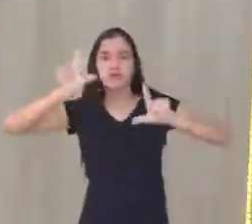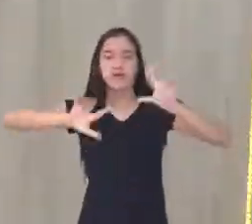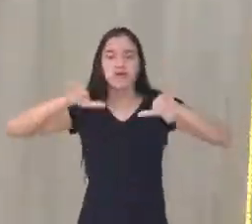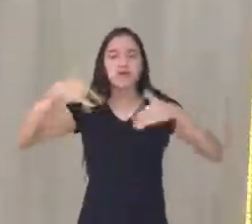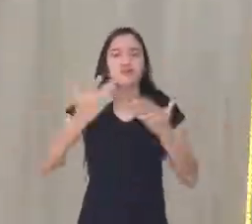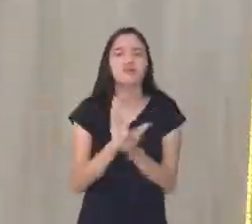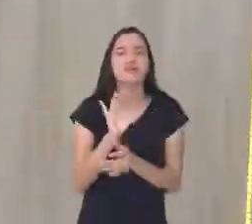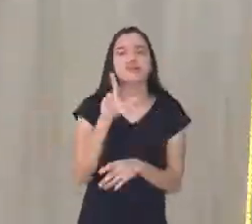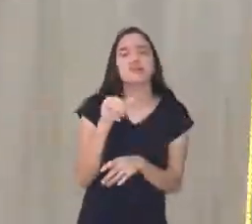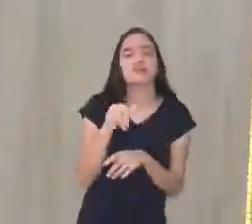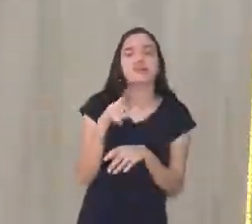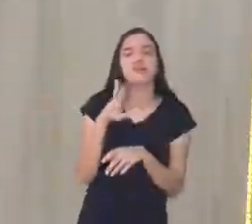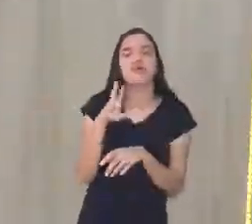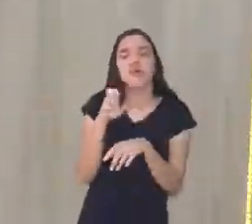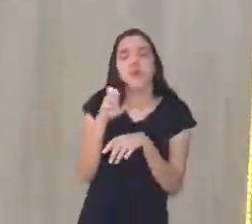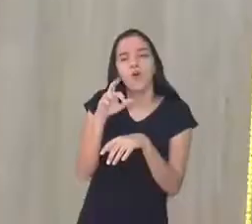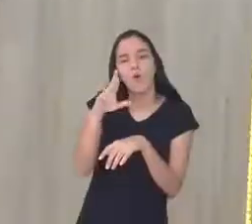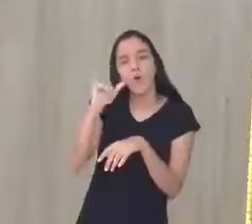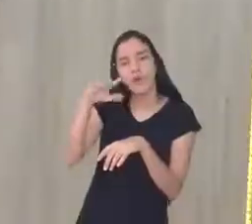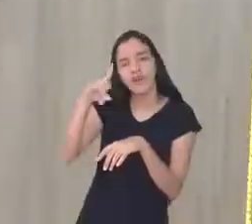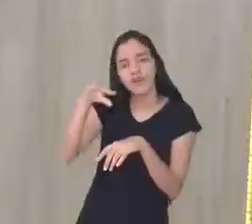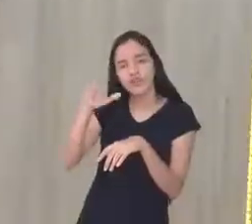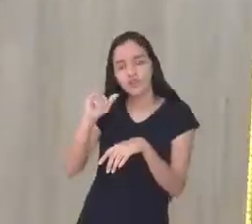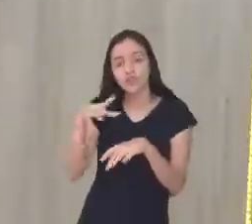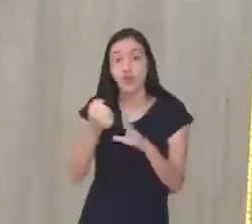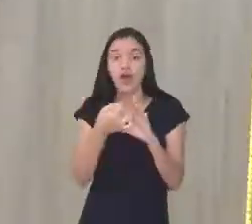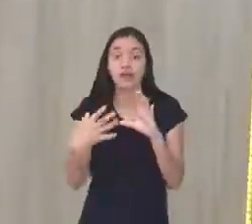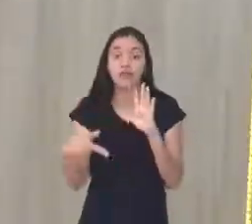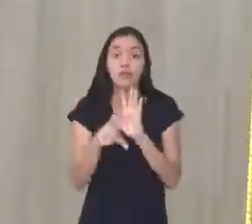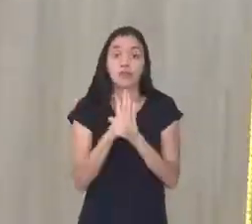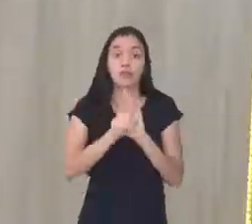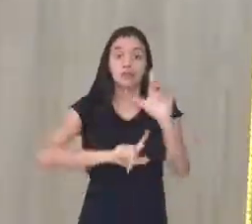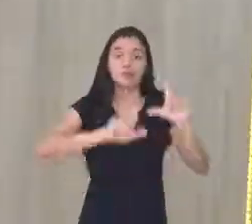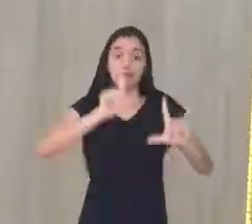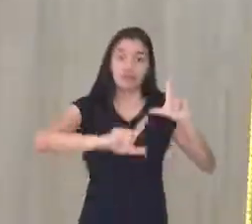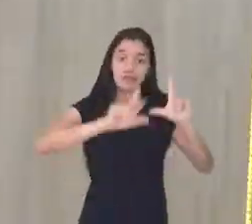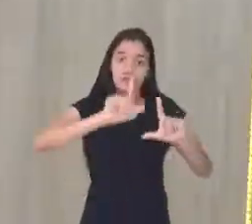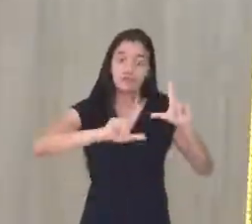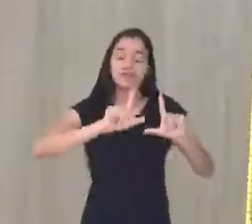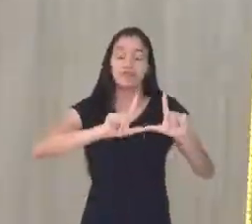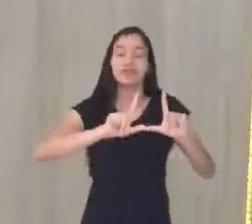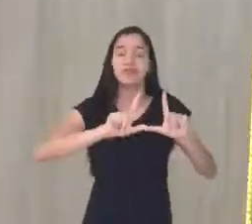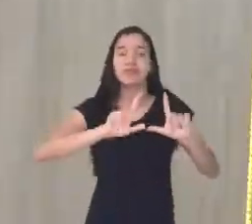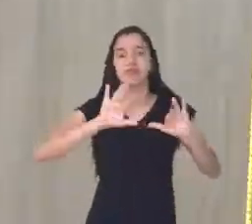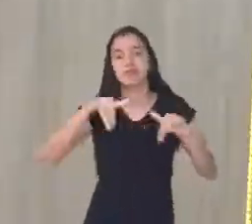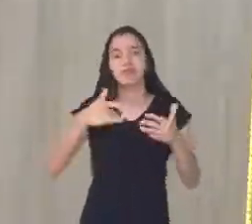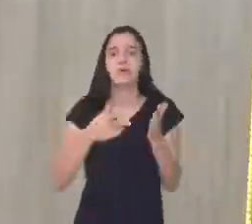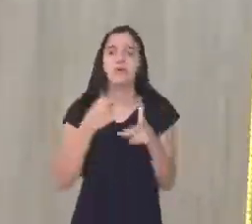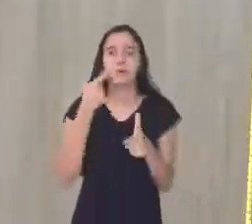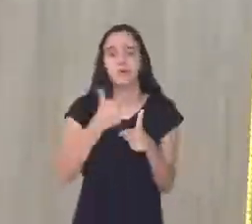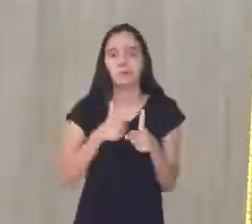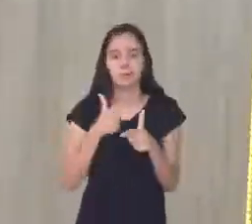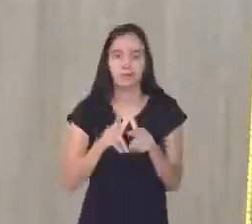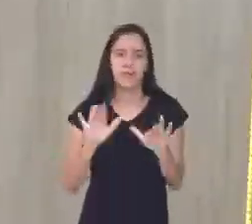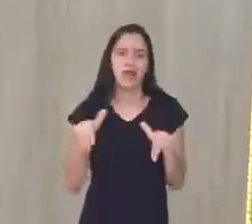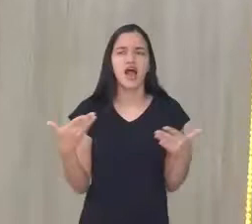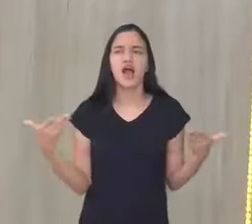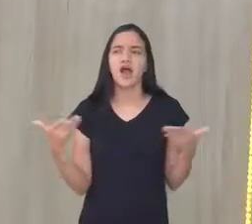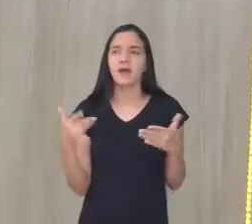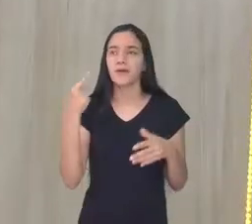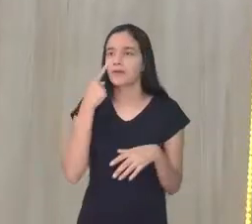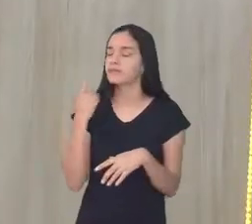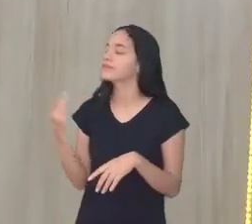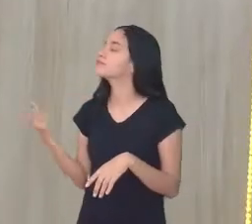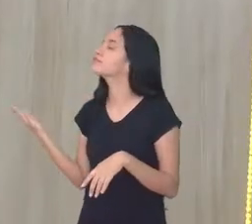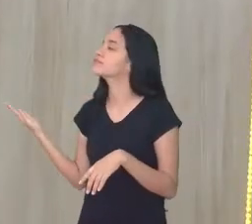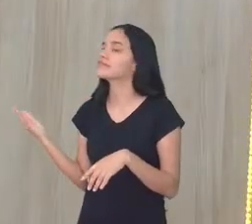aquele ruído característico de uma TV, não é? Uma tela com problema. Agora vamos ver esse